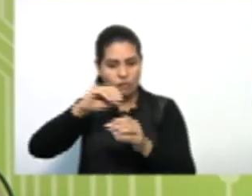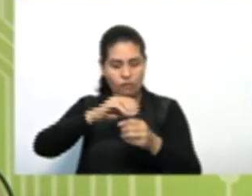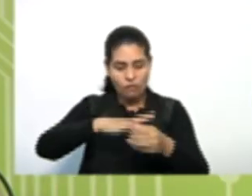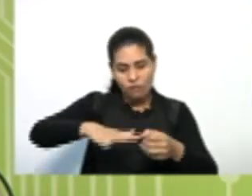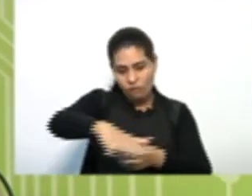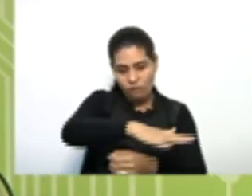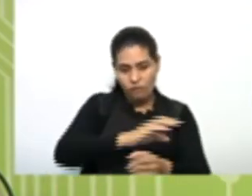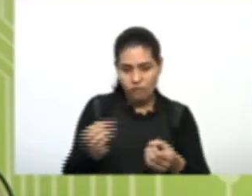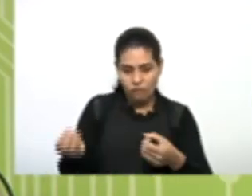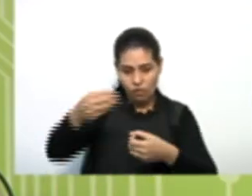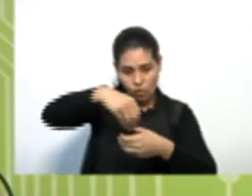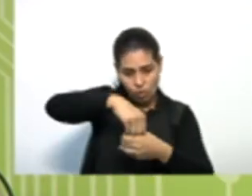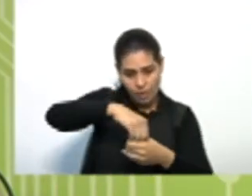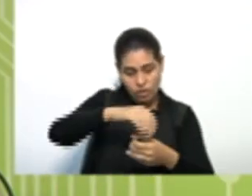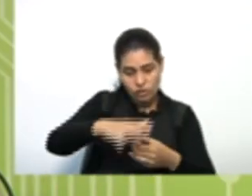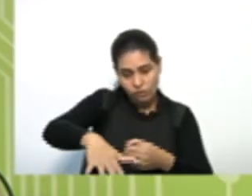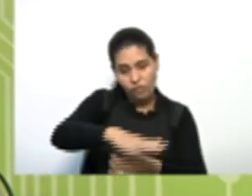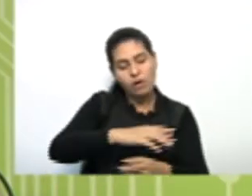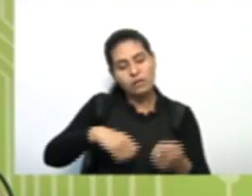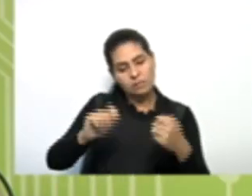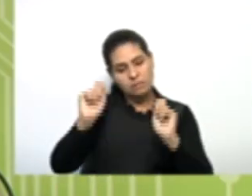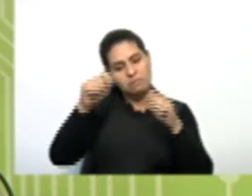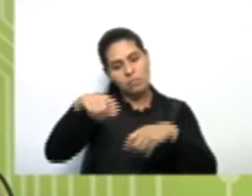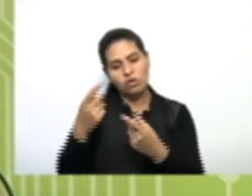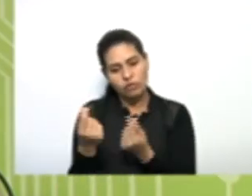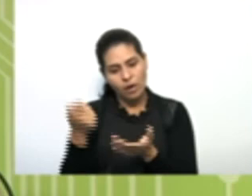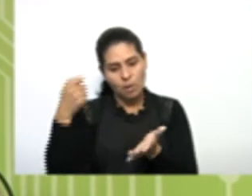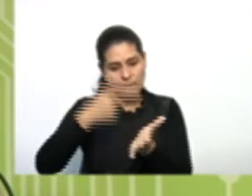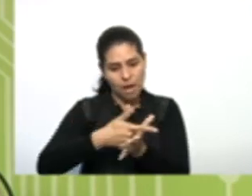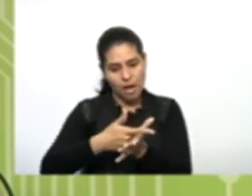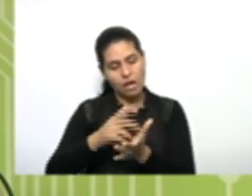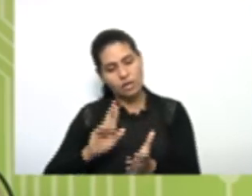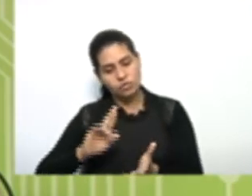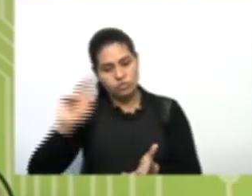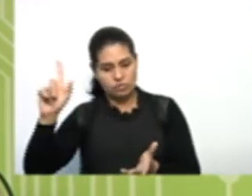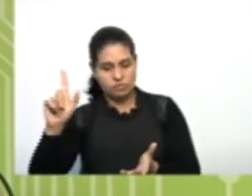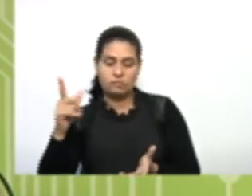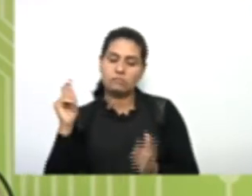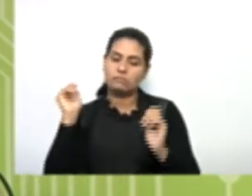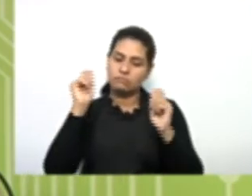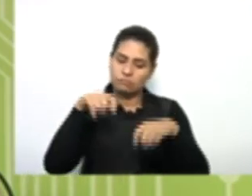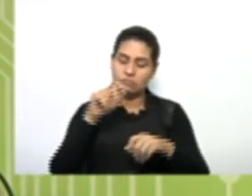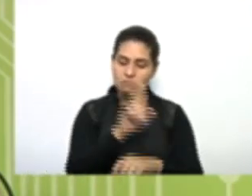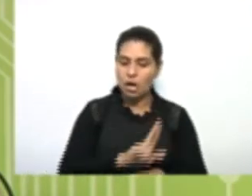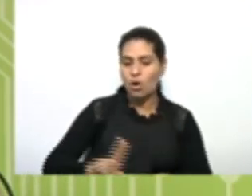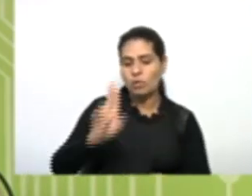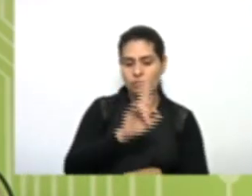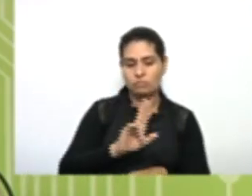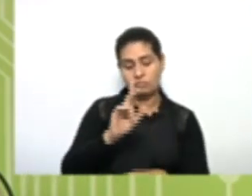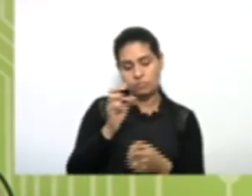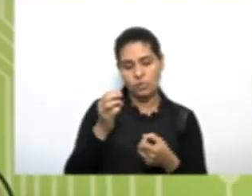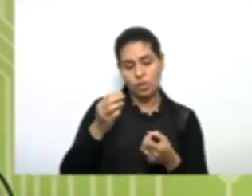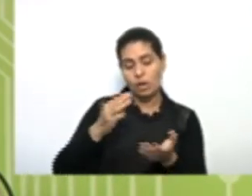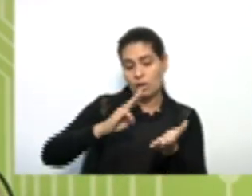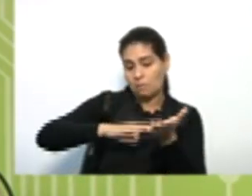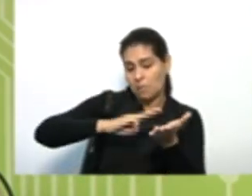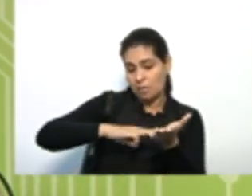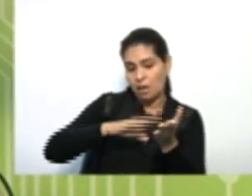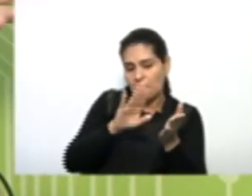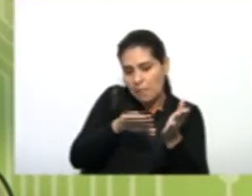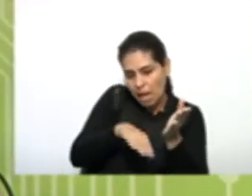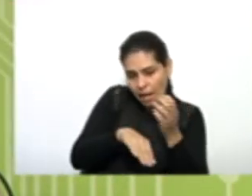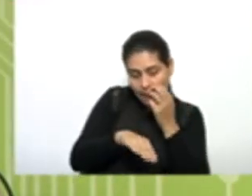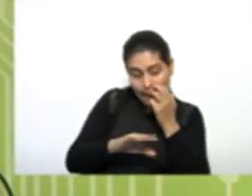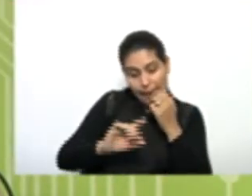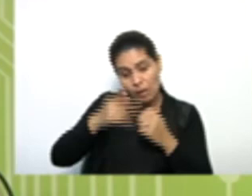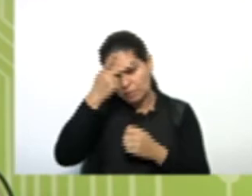participar e para ele vai ser cobrado um valor, normalmente um valor diferenciado, para ele, para o cooperado geralmente um valor menor e para o